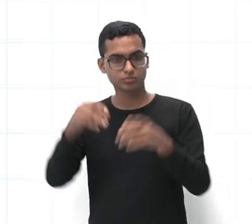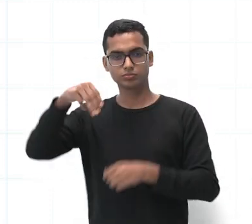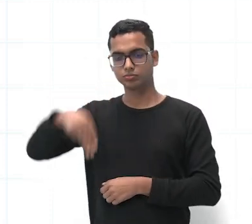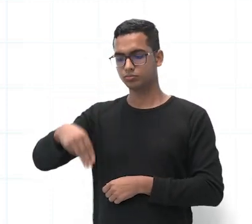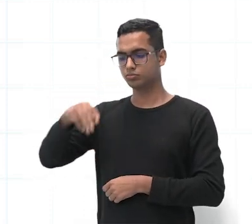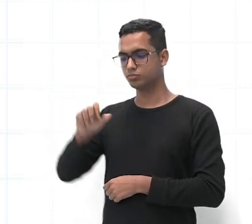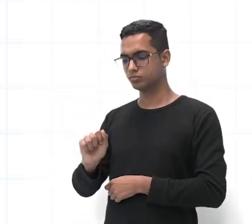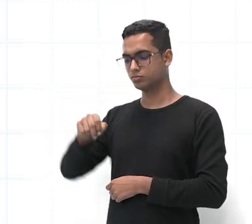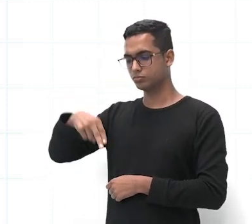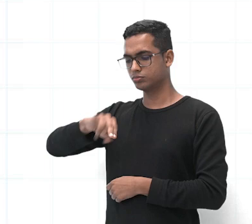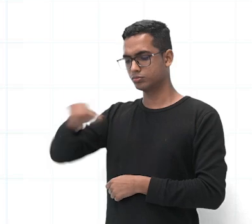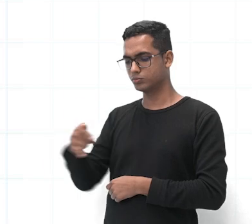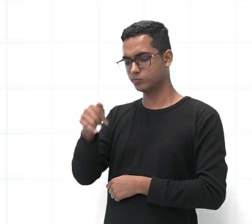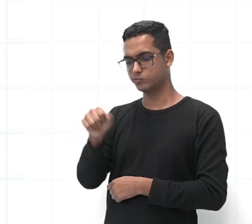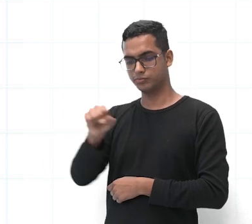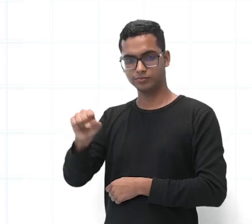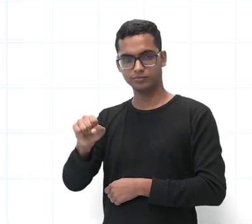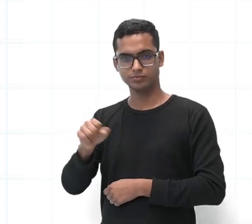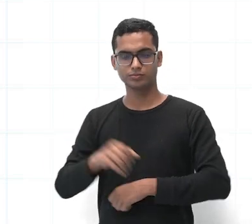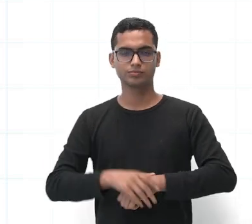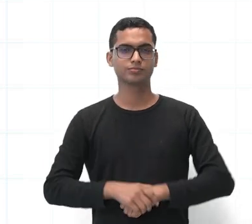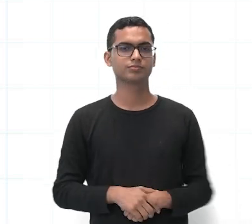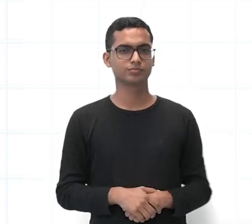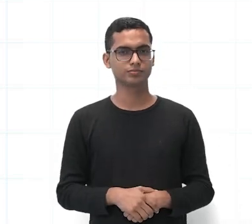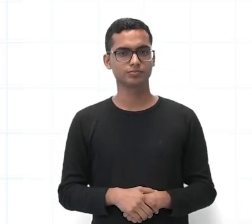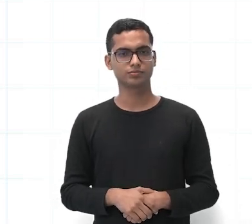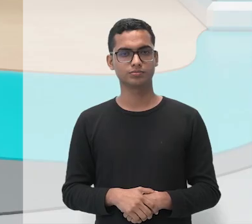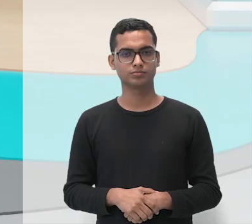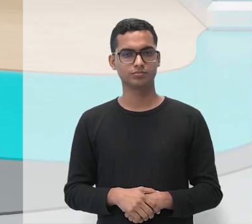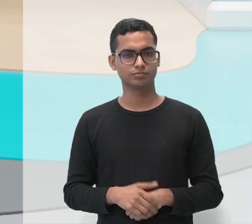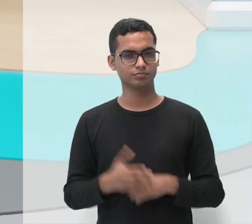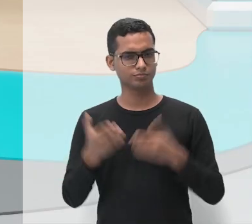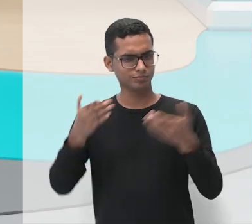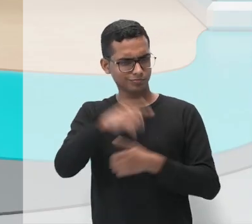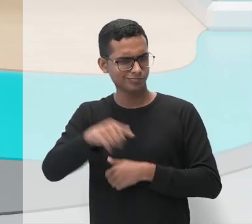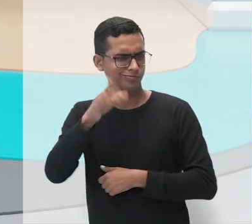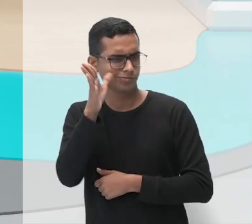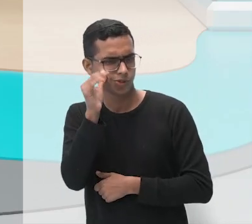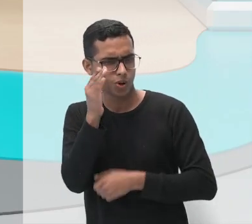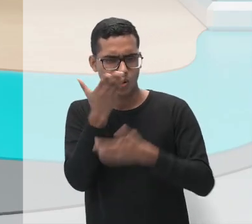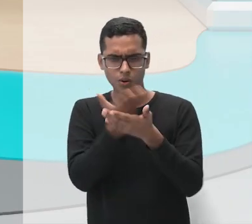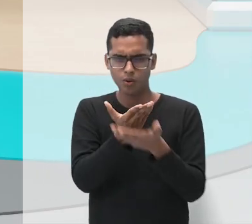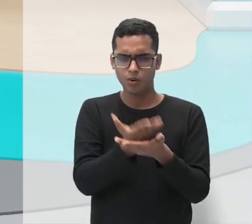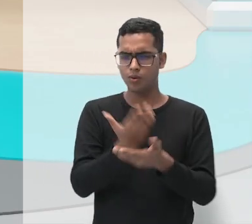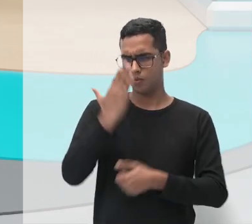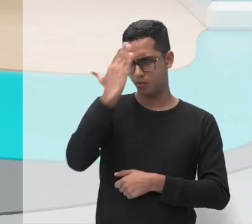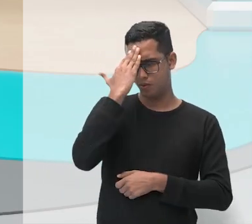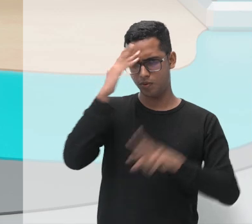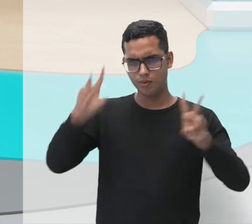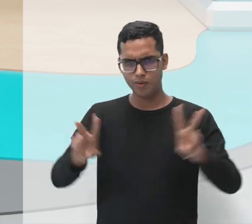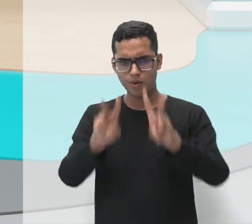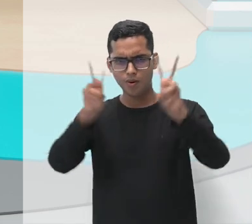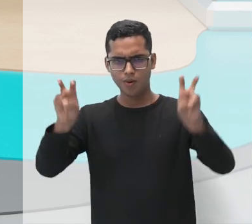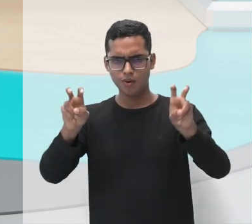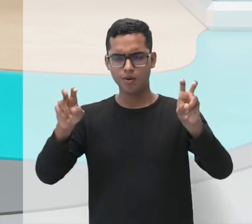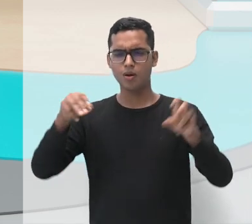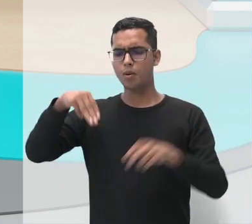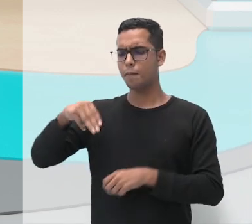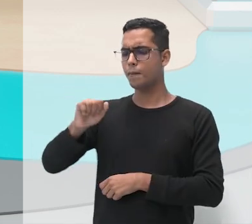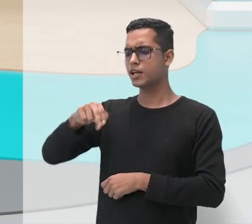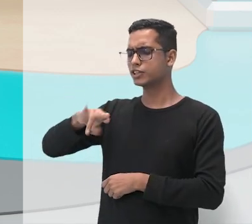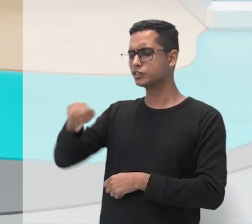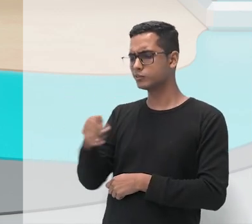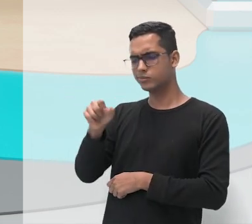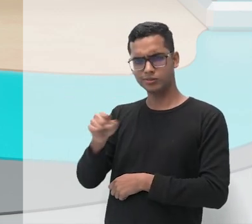nosso detalhamento, manjas. E aí, estão curiosos para saber o que são